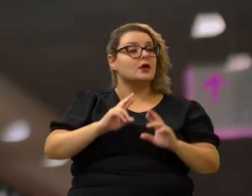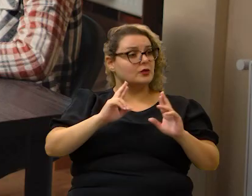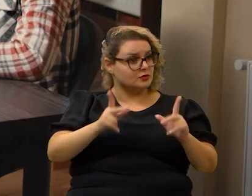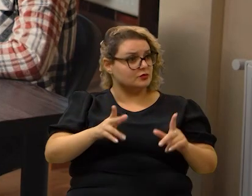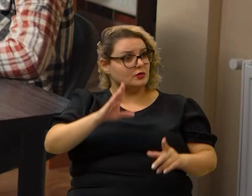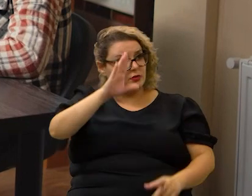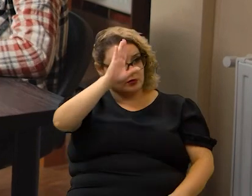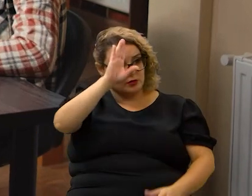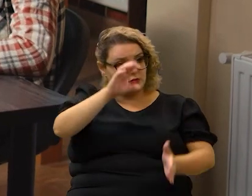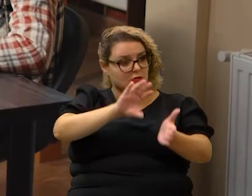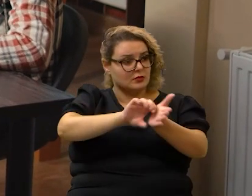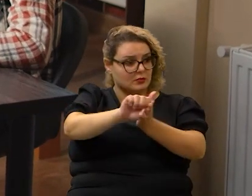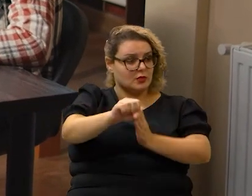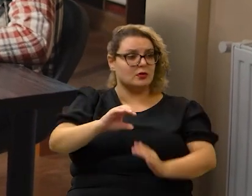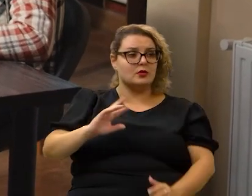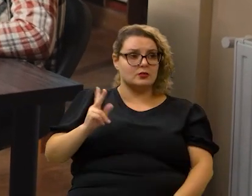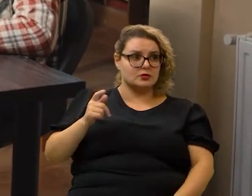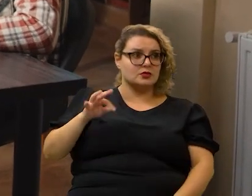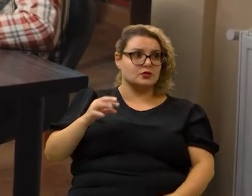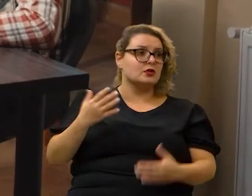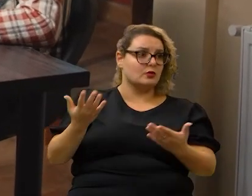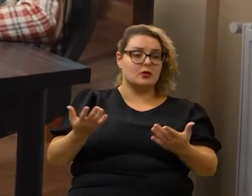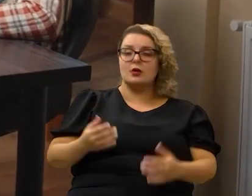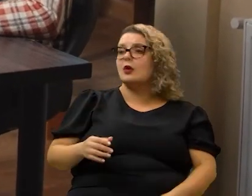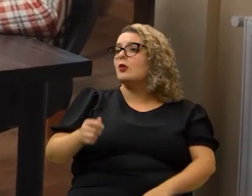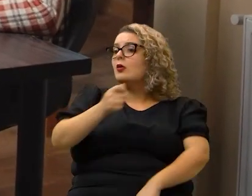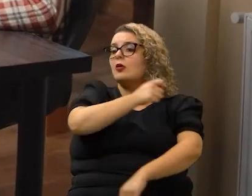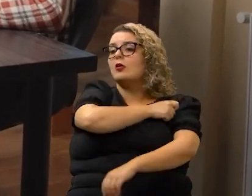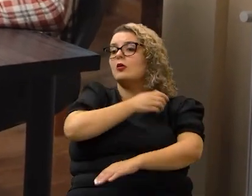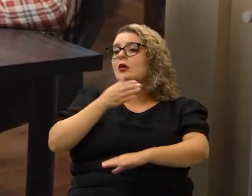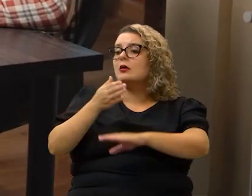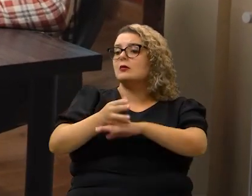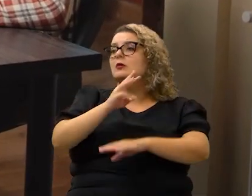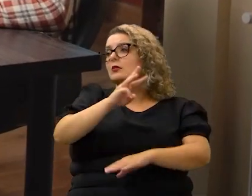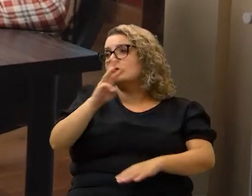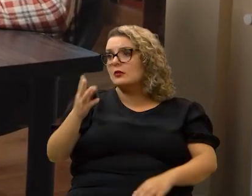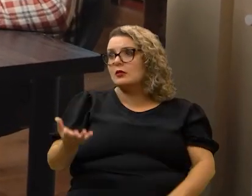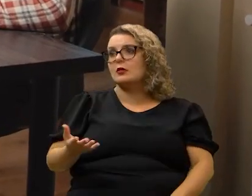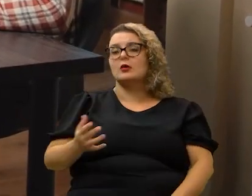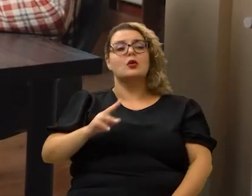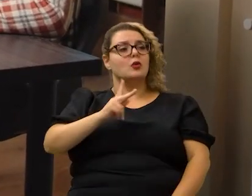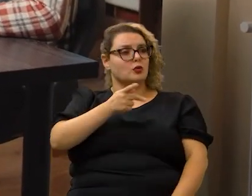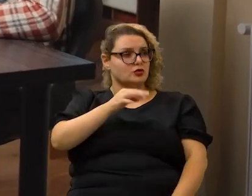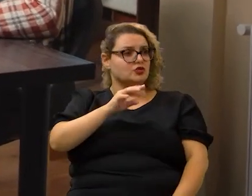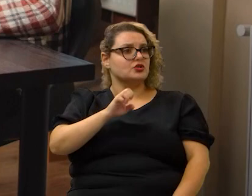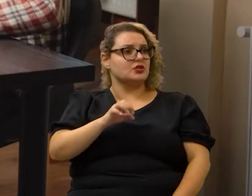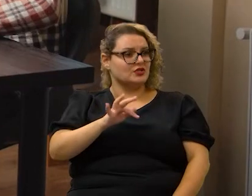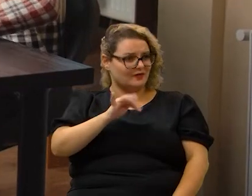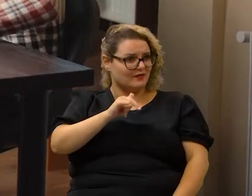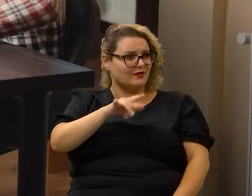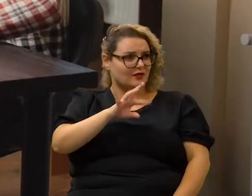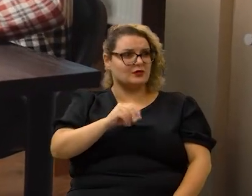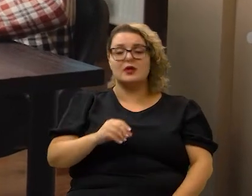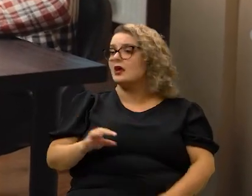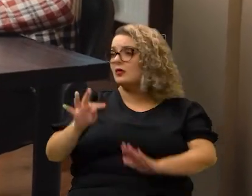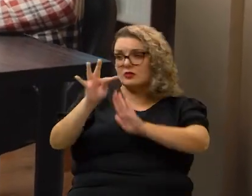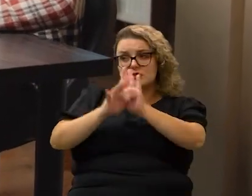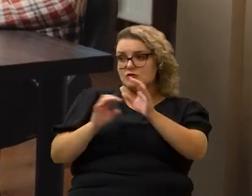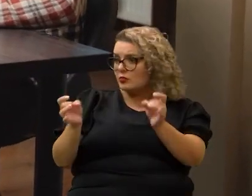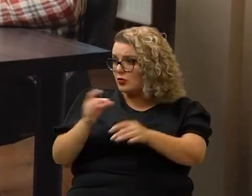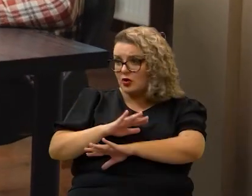diferença principal do Google para o chat é que o aluno tinha que entrar nas páginas. O chat ele filtra mais, ele já dá o texto